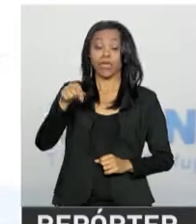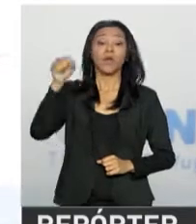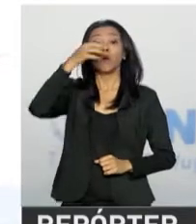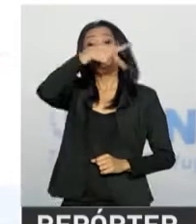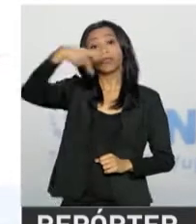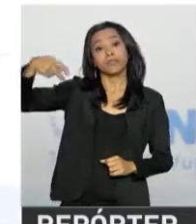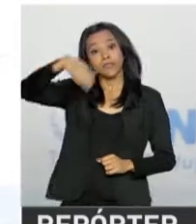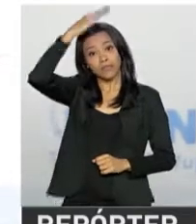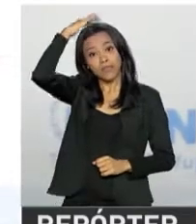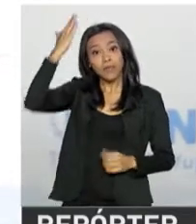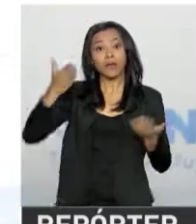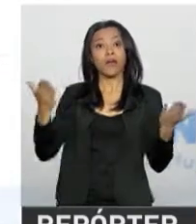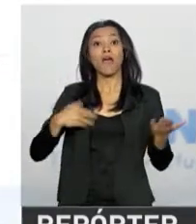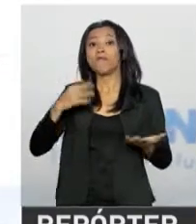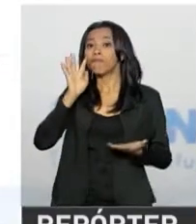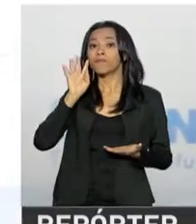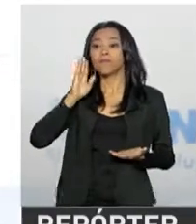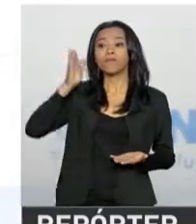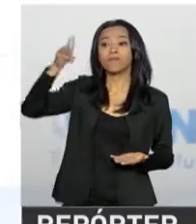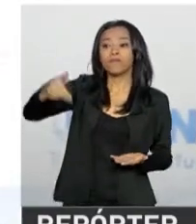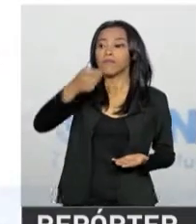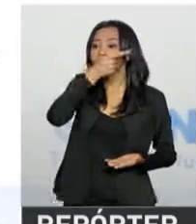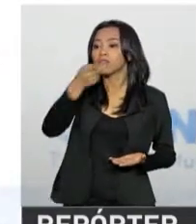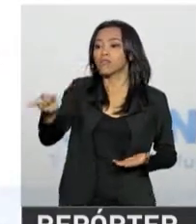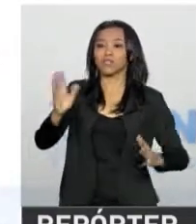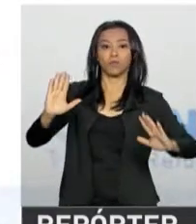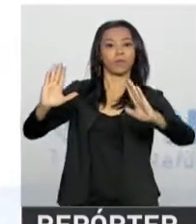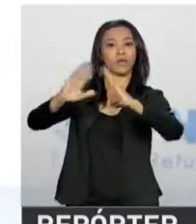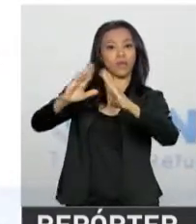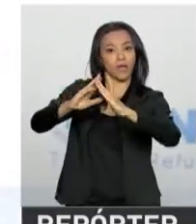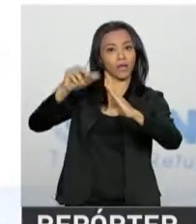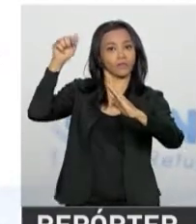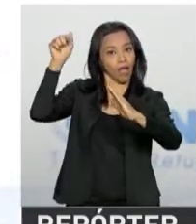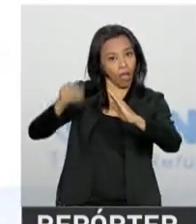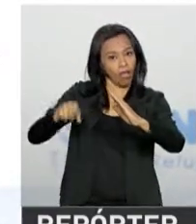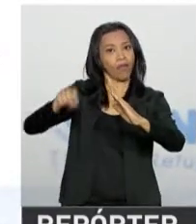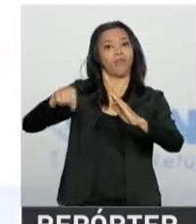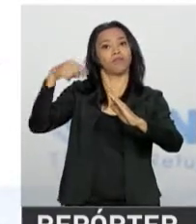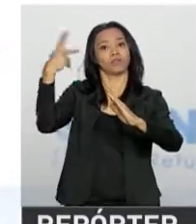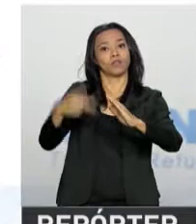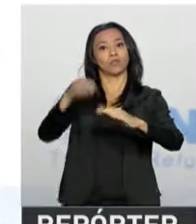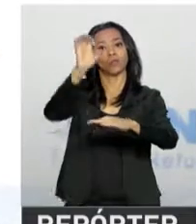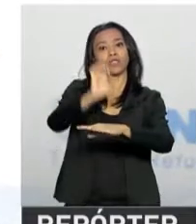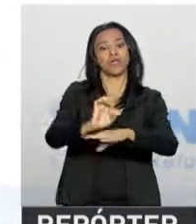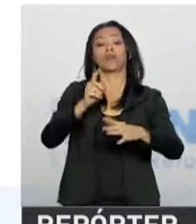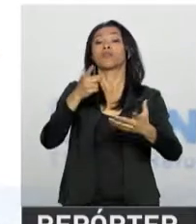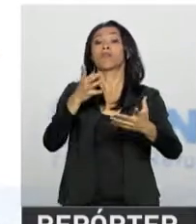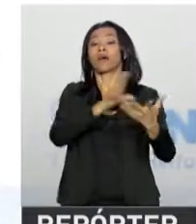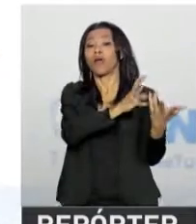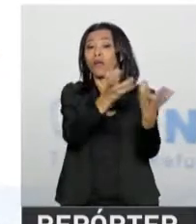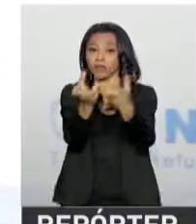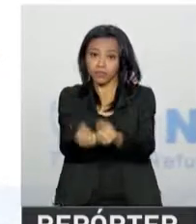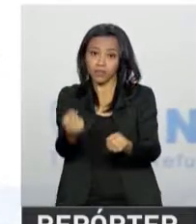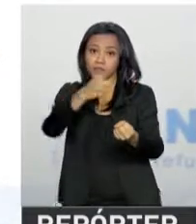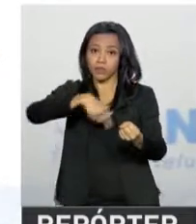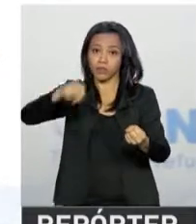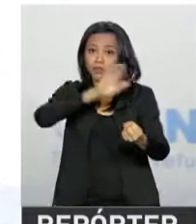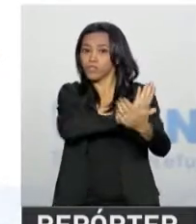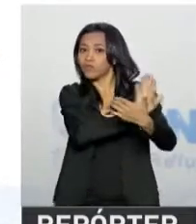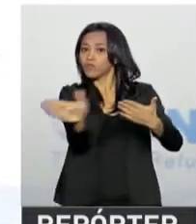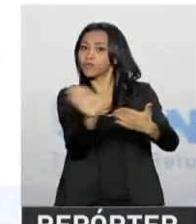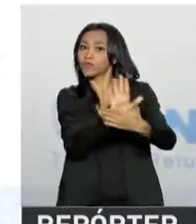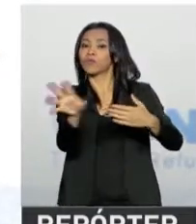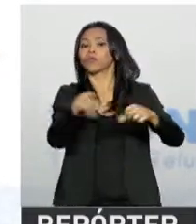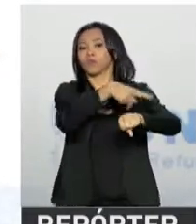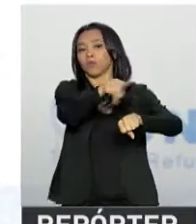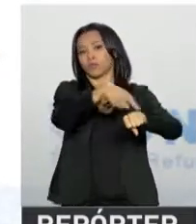Michel Temer visita o abrigo Nova Canaã, um dos 9 existentes no estado para receber os refugiados. O governo